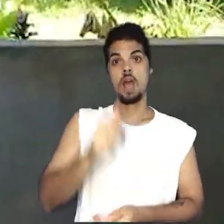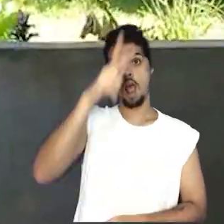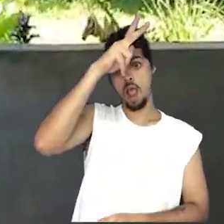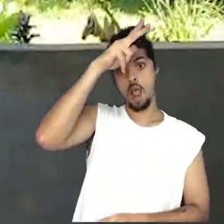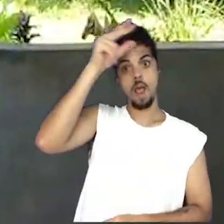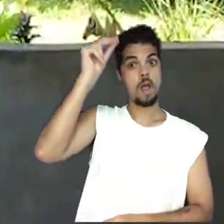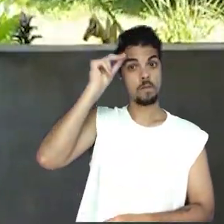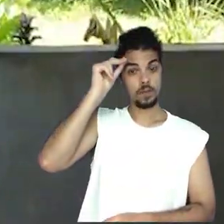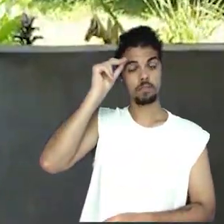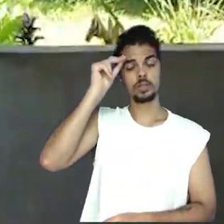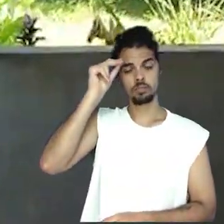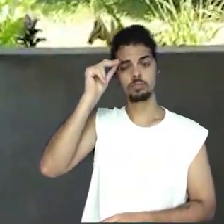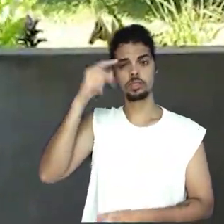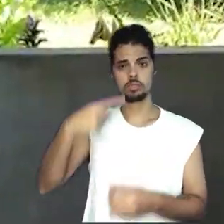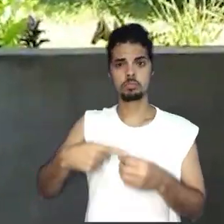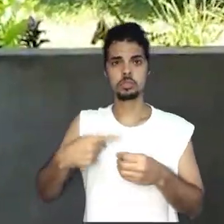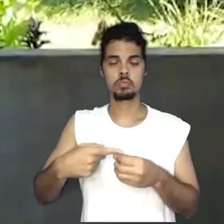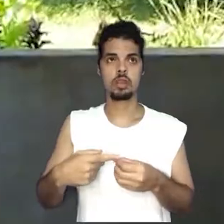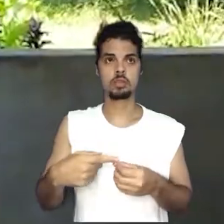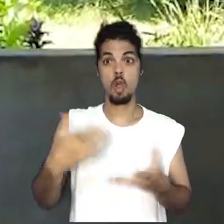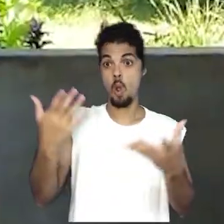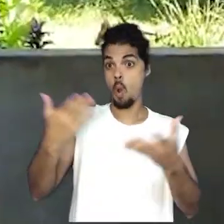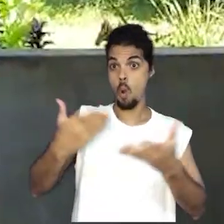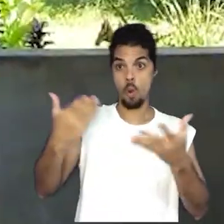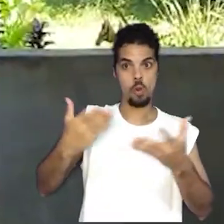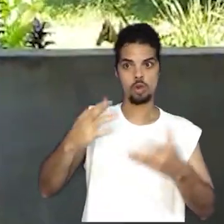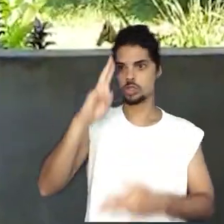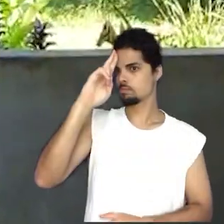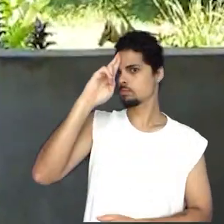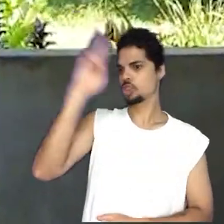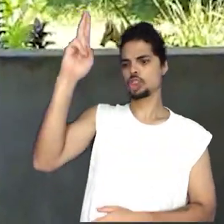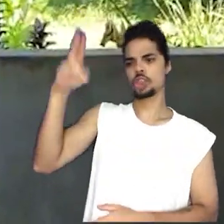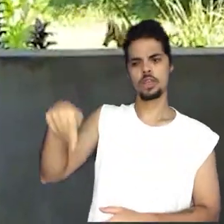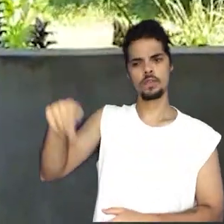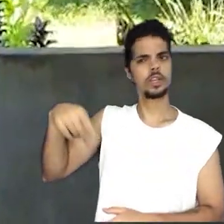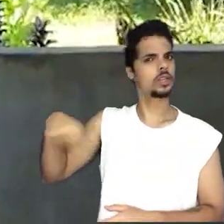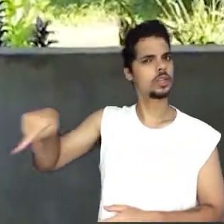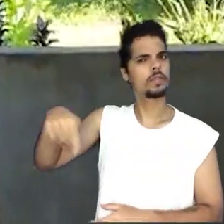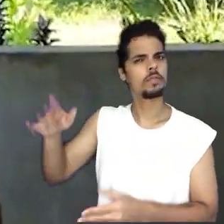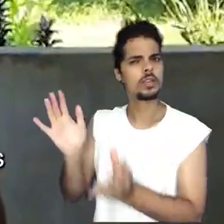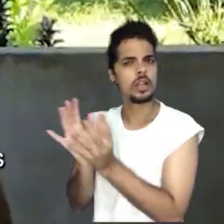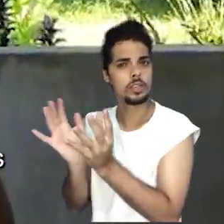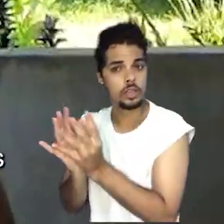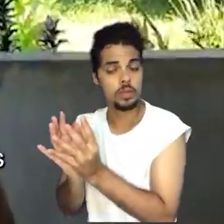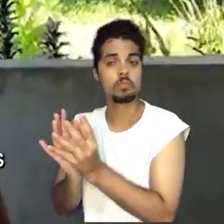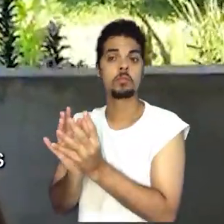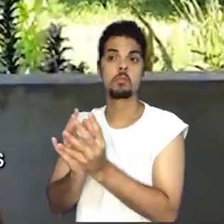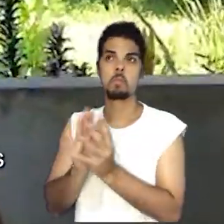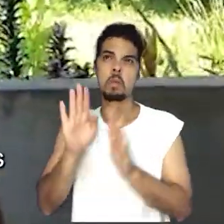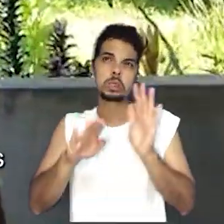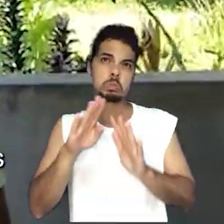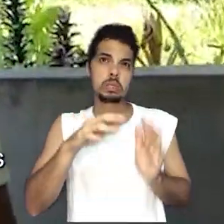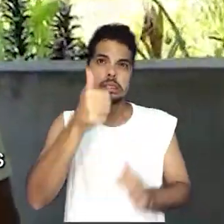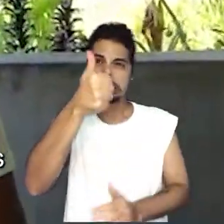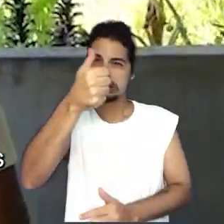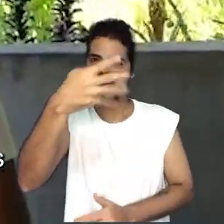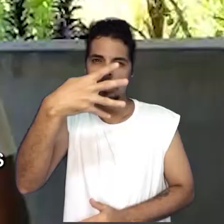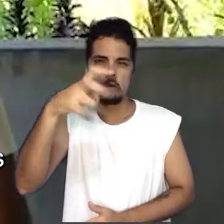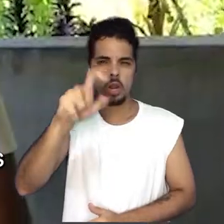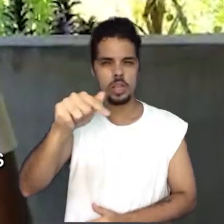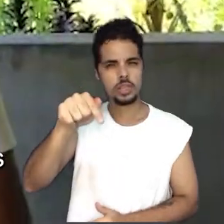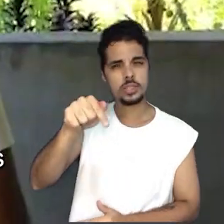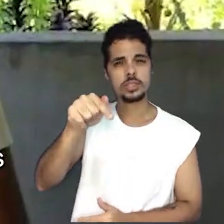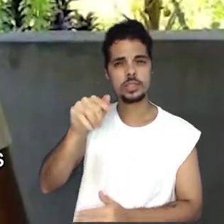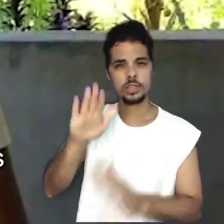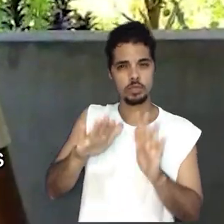de Oiapoque, estado do Amapá. Atualmente sou cacique na minha comunidade, né? Minha comunidade ela tem